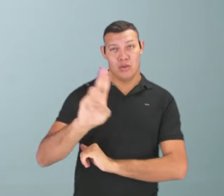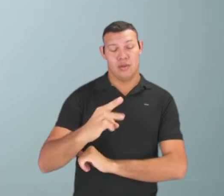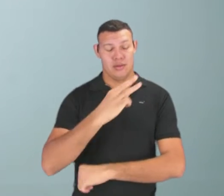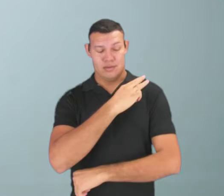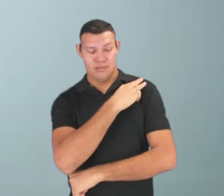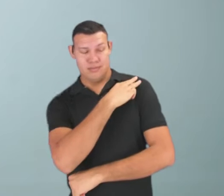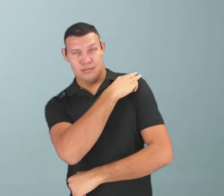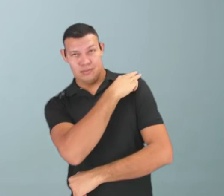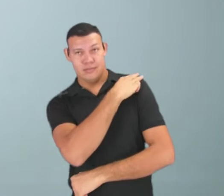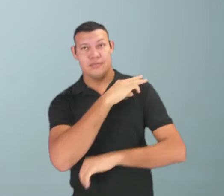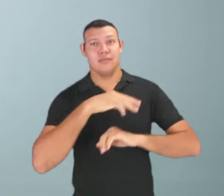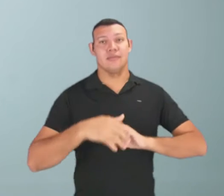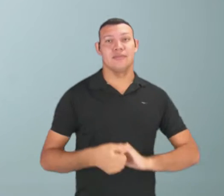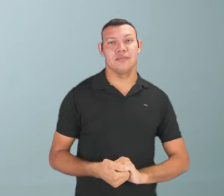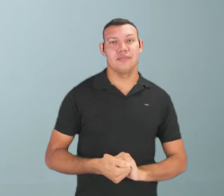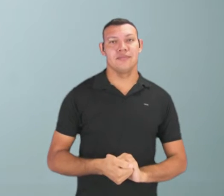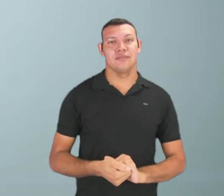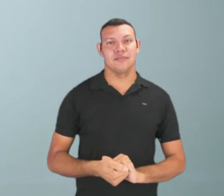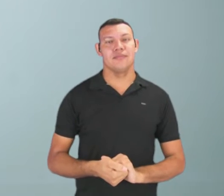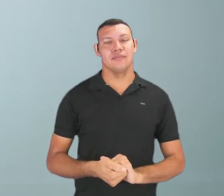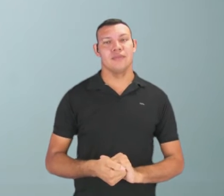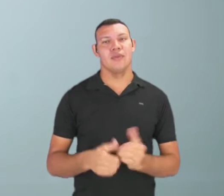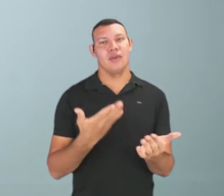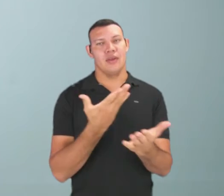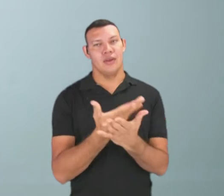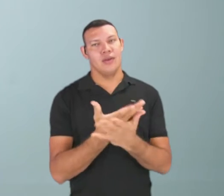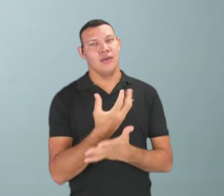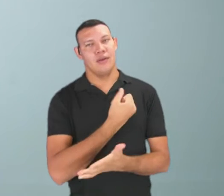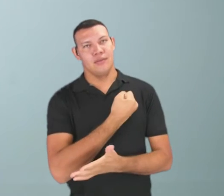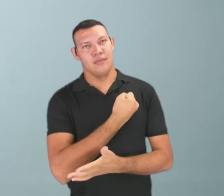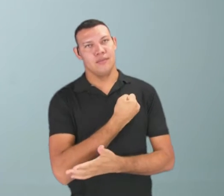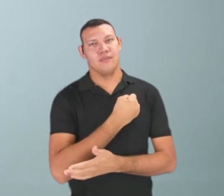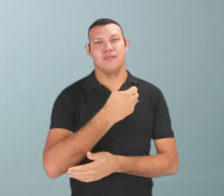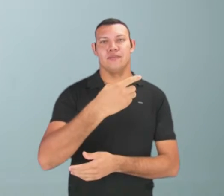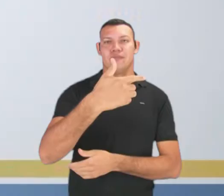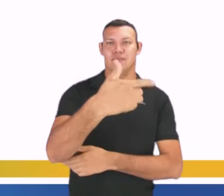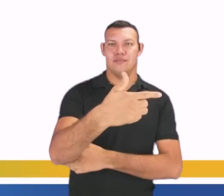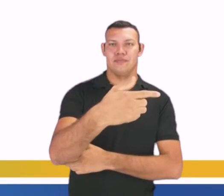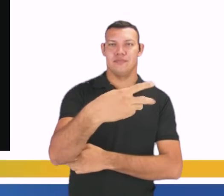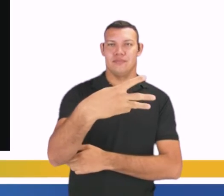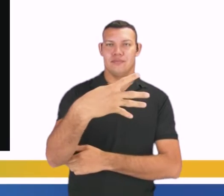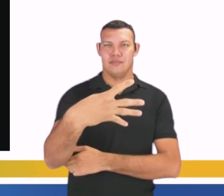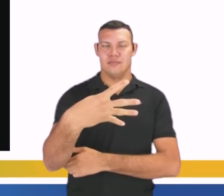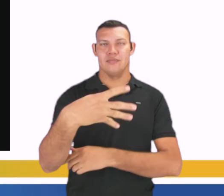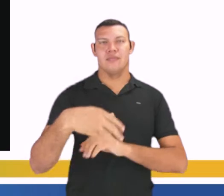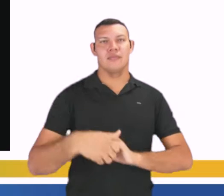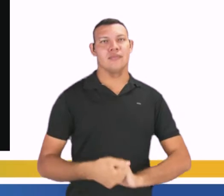série do ensino médio e essa é a nossa 23ª aula de Química. Vamos lá?